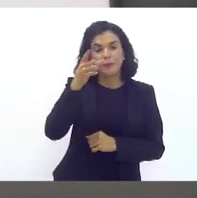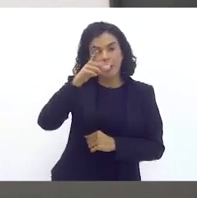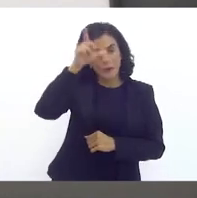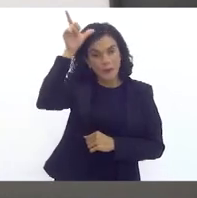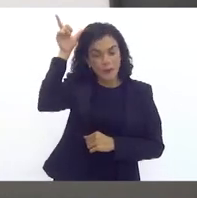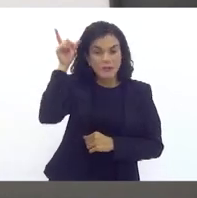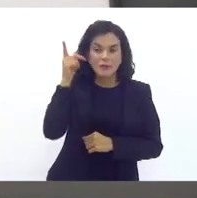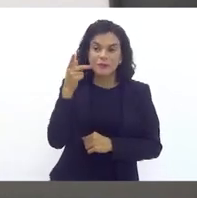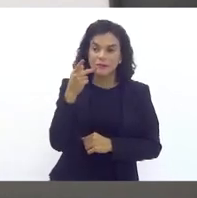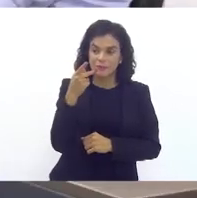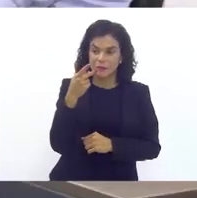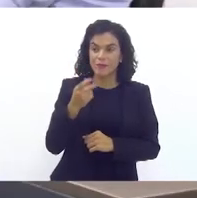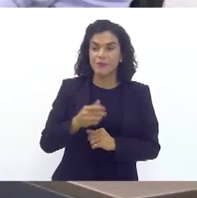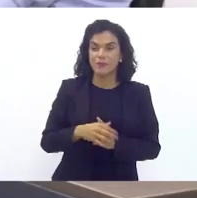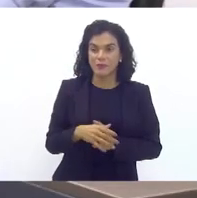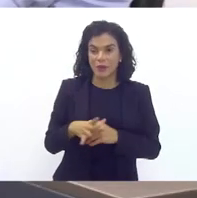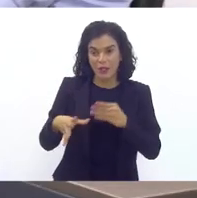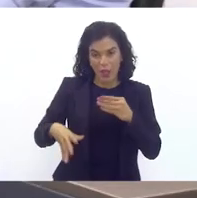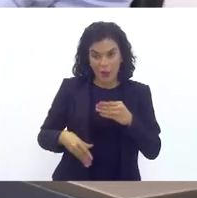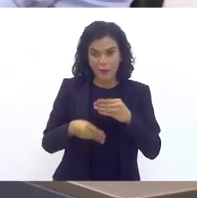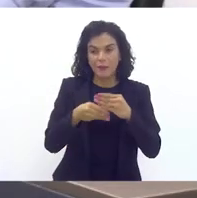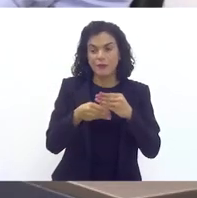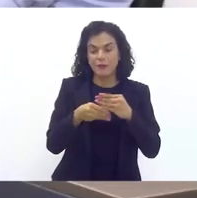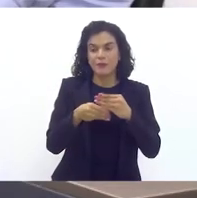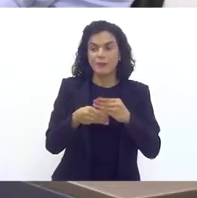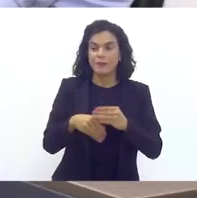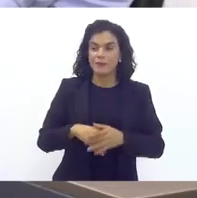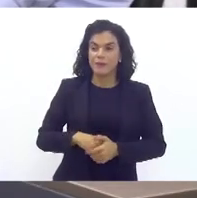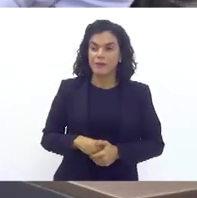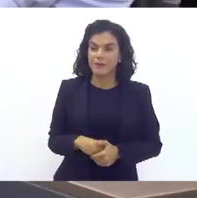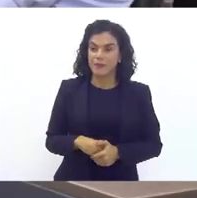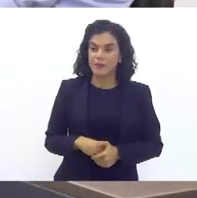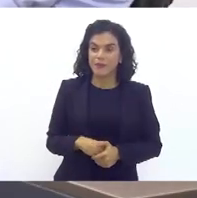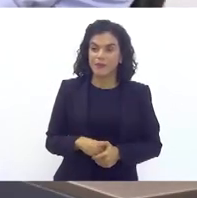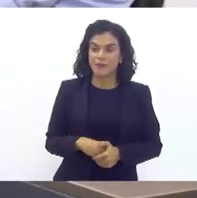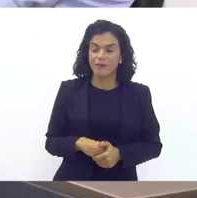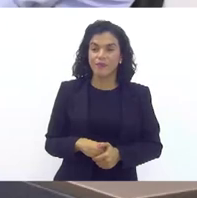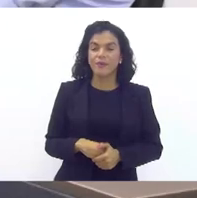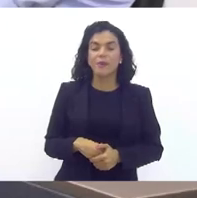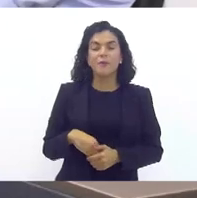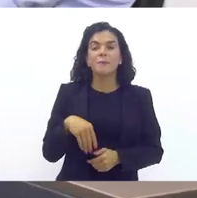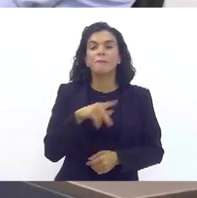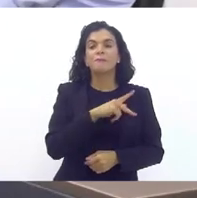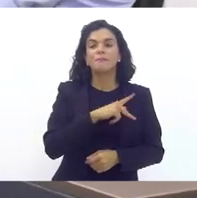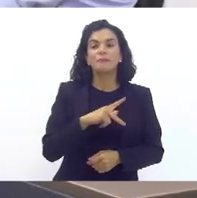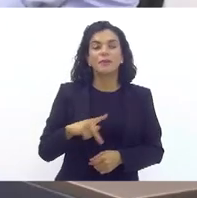eu quero fazer uma consideração e ouvir as duas pessoas. Presidente,